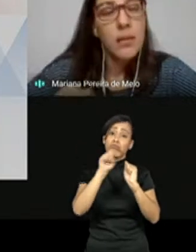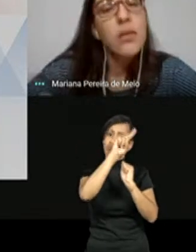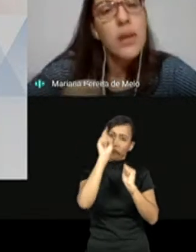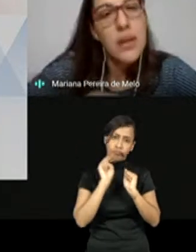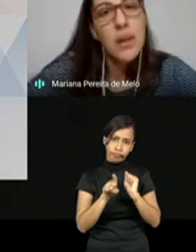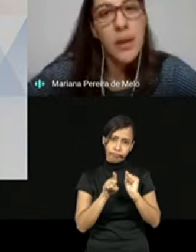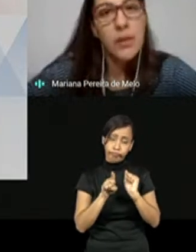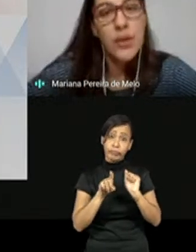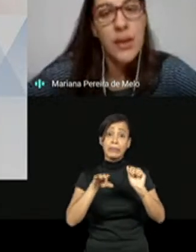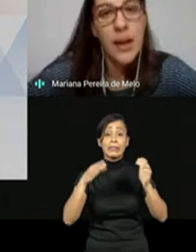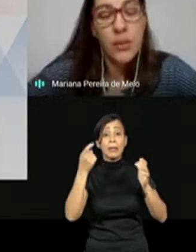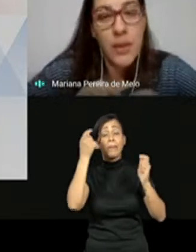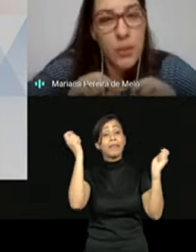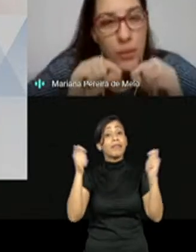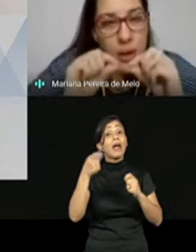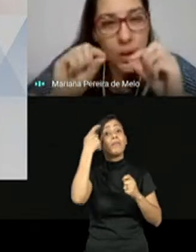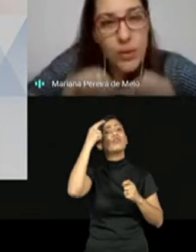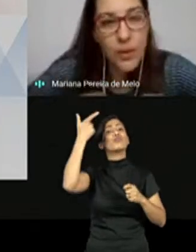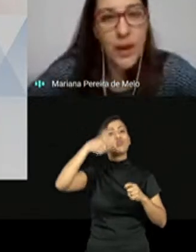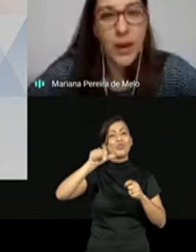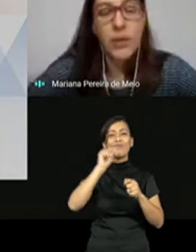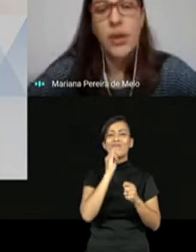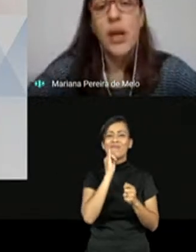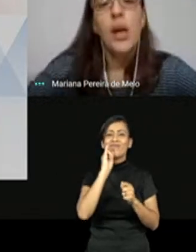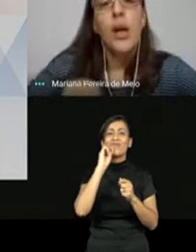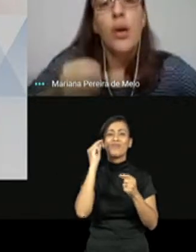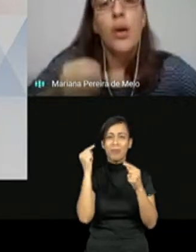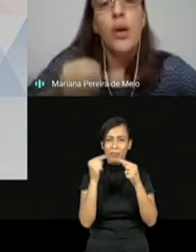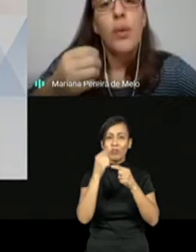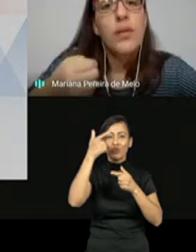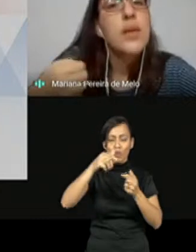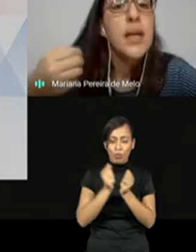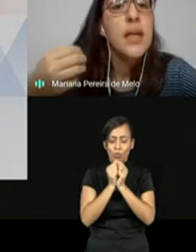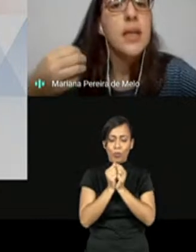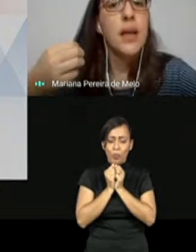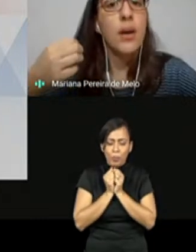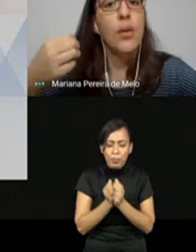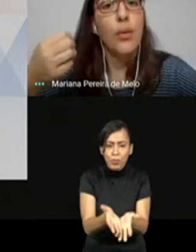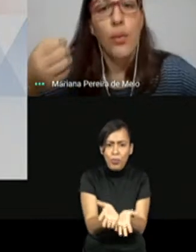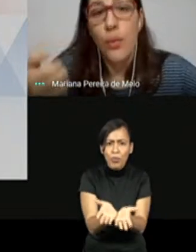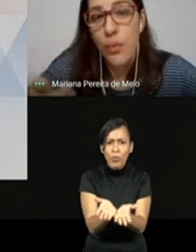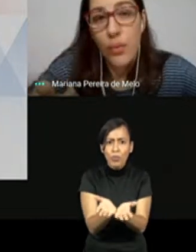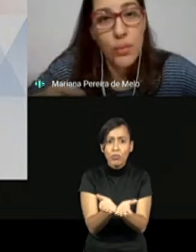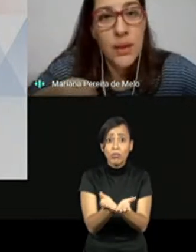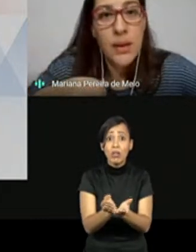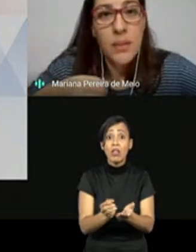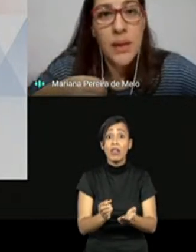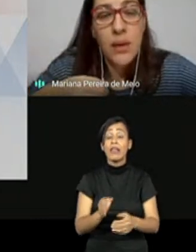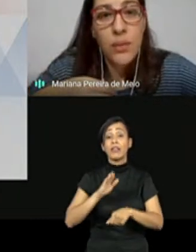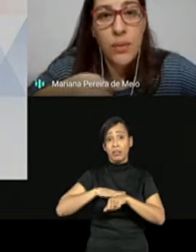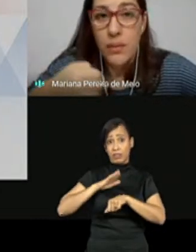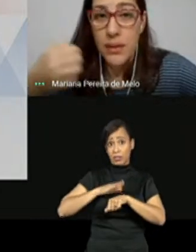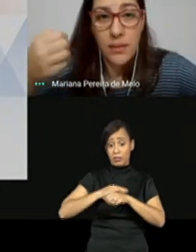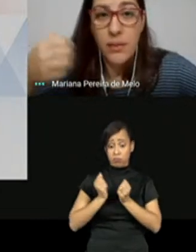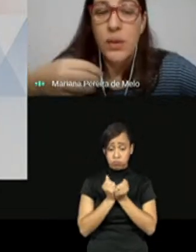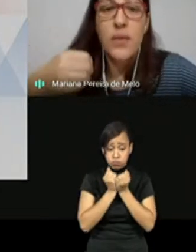pensar no lançamento de dado, mas um pouquinho diferente. Quando você lança